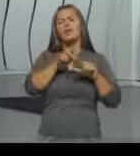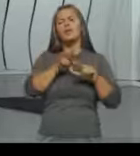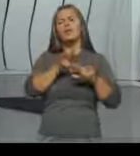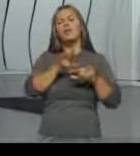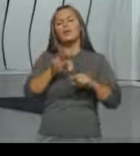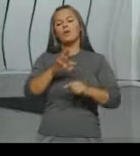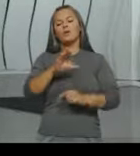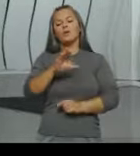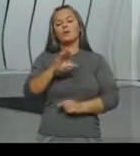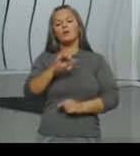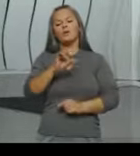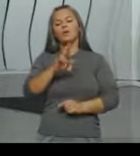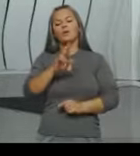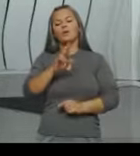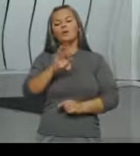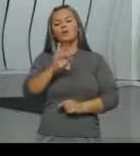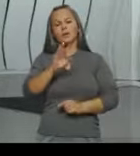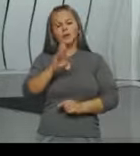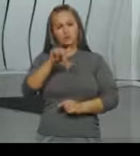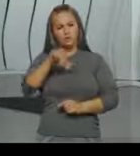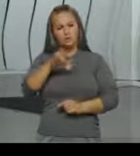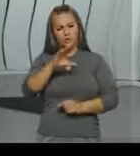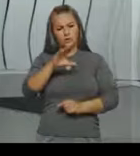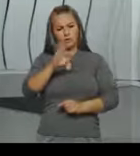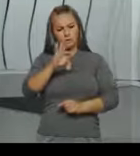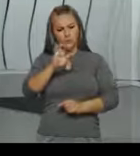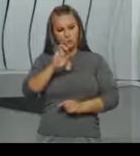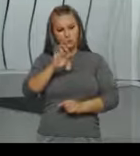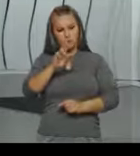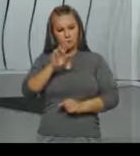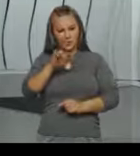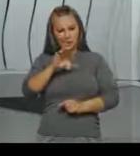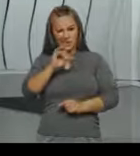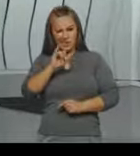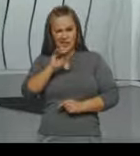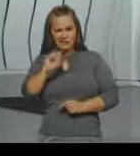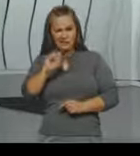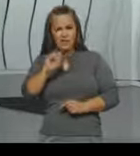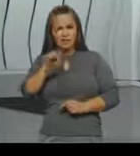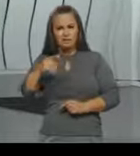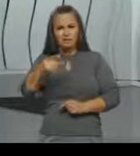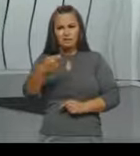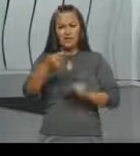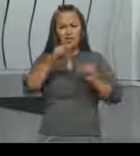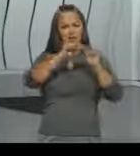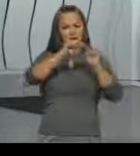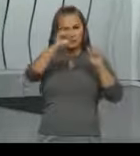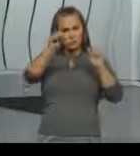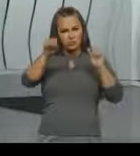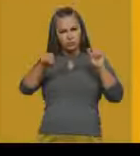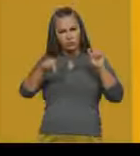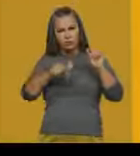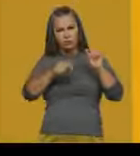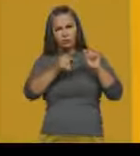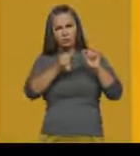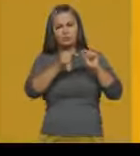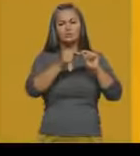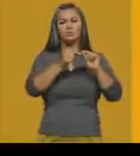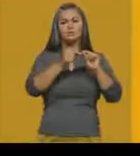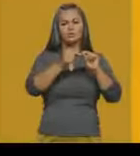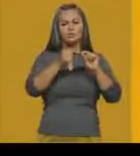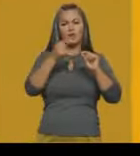circunferência, arco, ângulo alfa. O que é isso, né? Vamos lá. Eu tenho